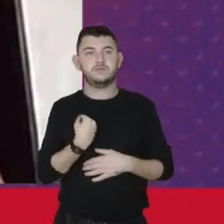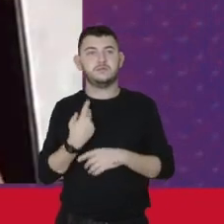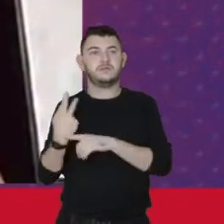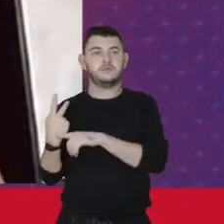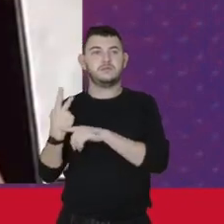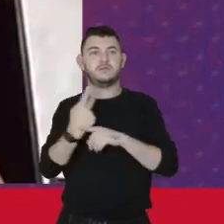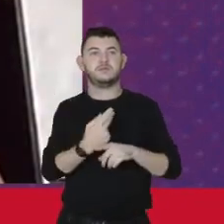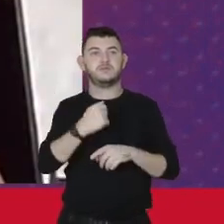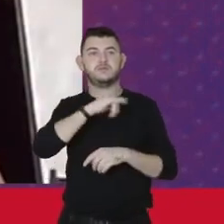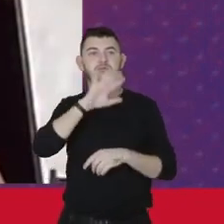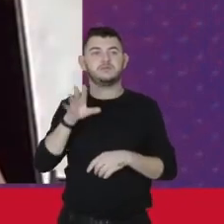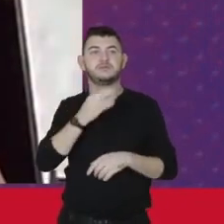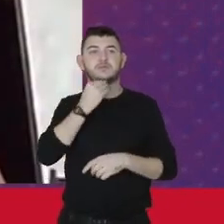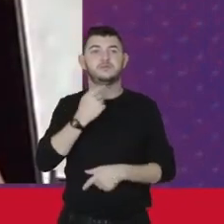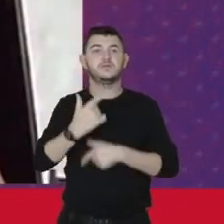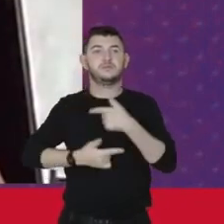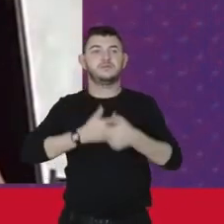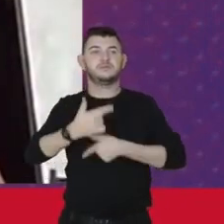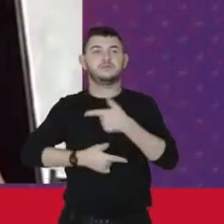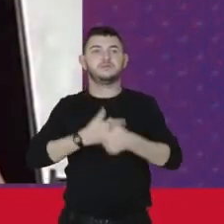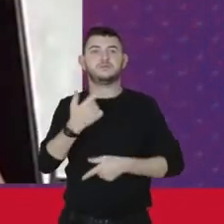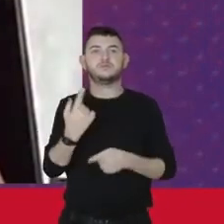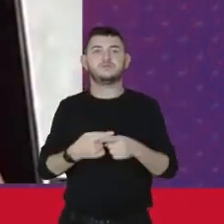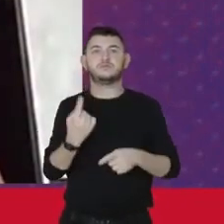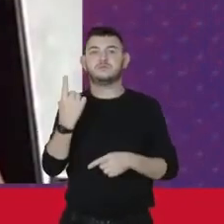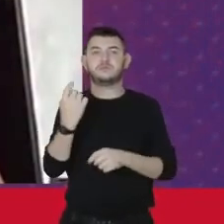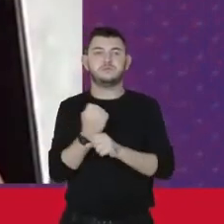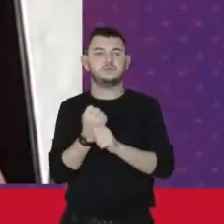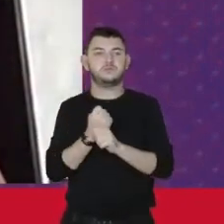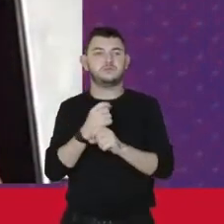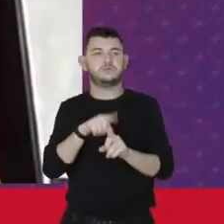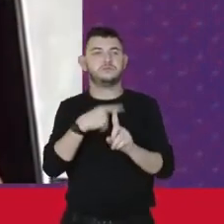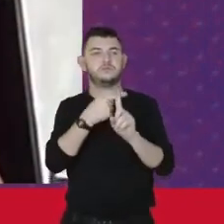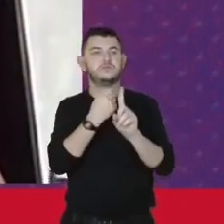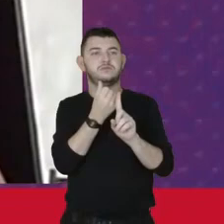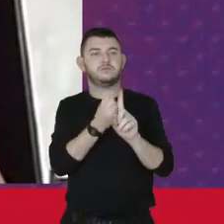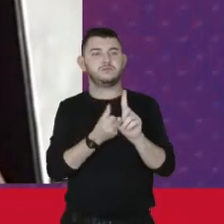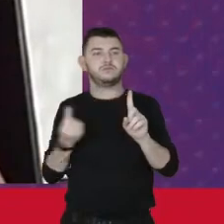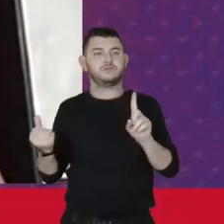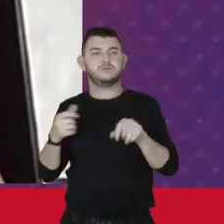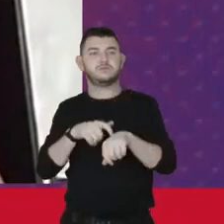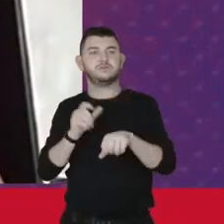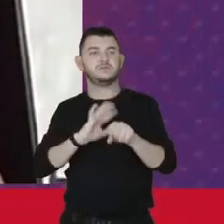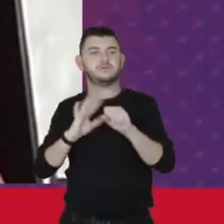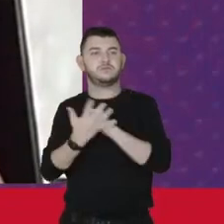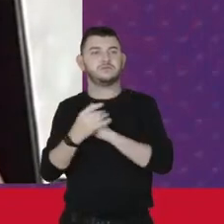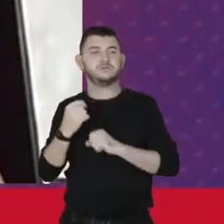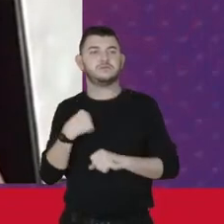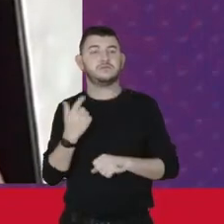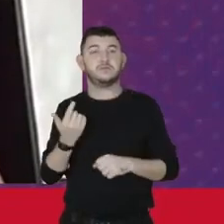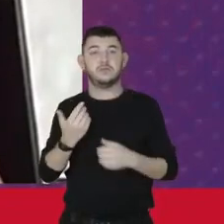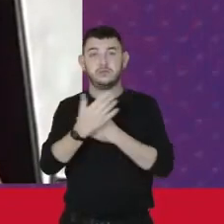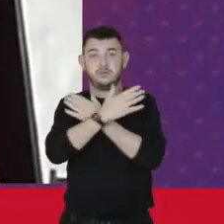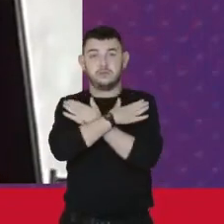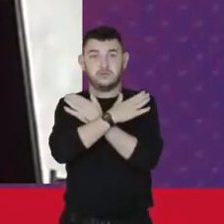de oportunidade, né? Porque já tem 1 ano e meio, quer dizer, da pandemia para cá que me encontro